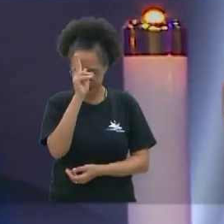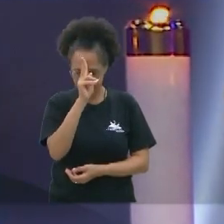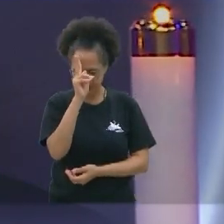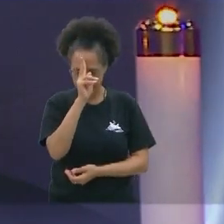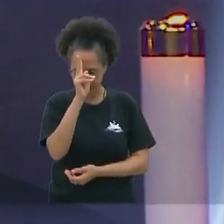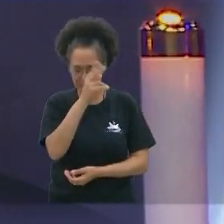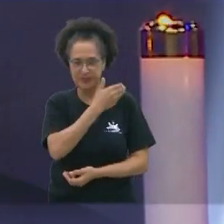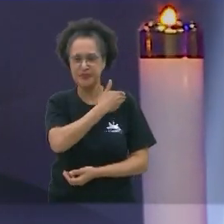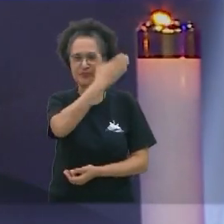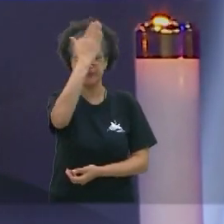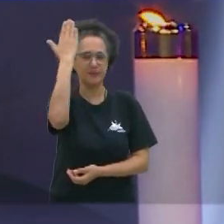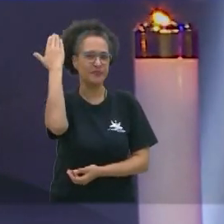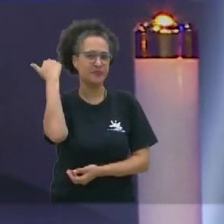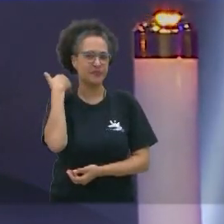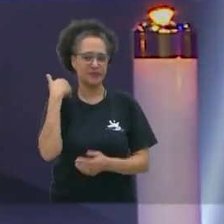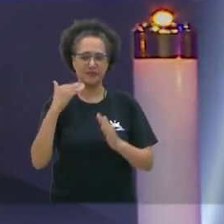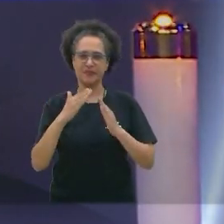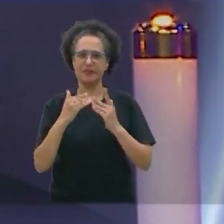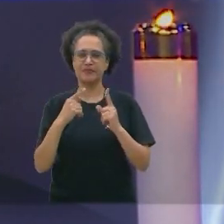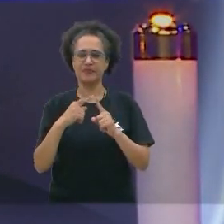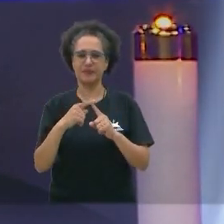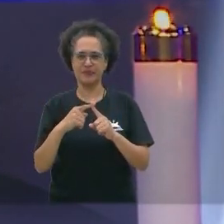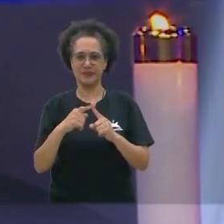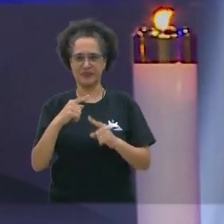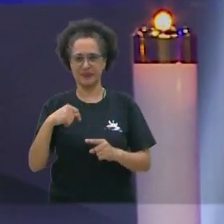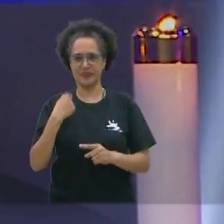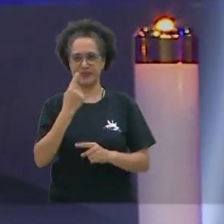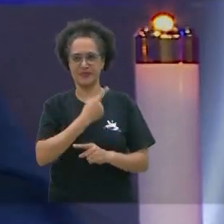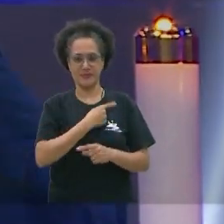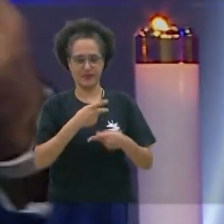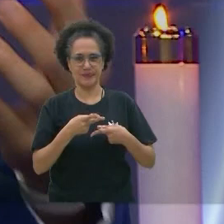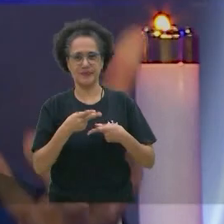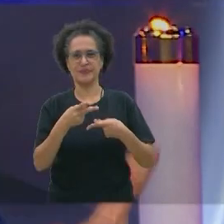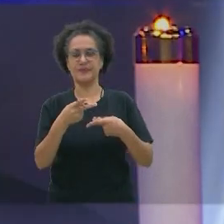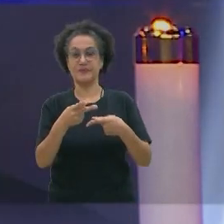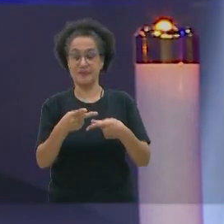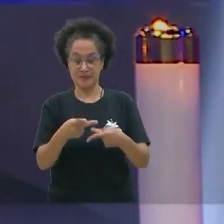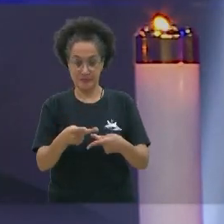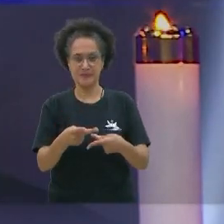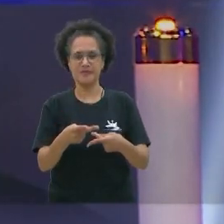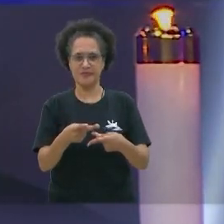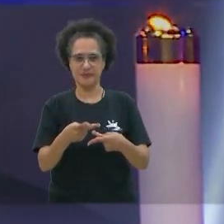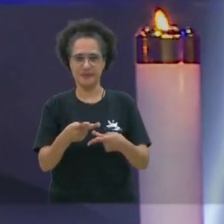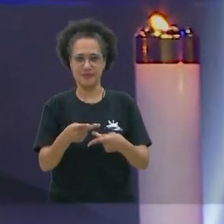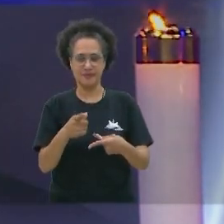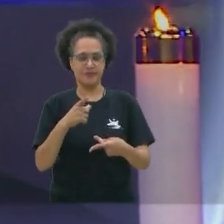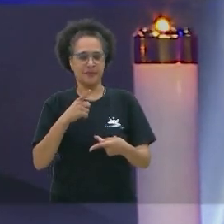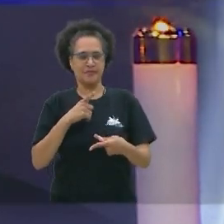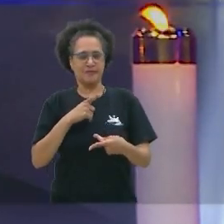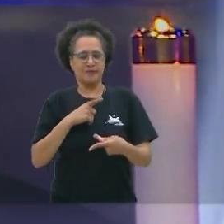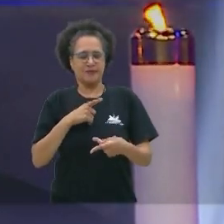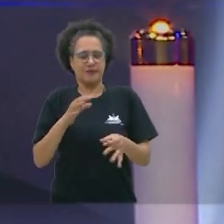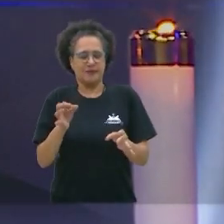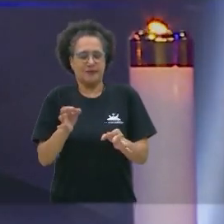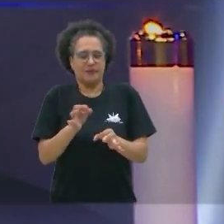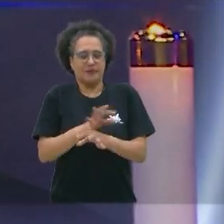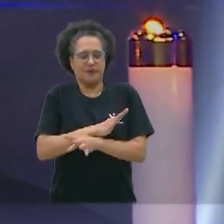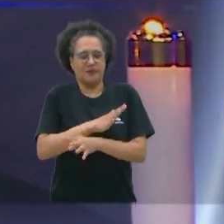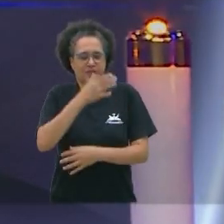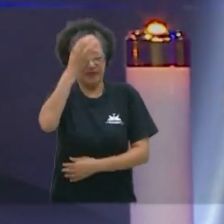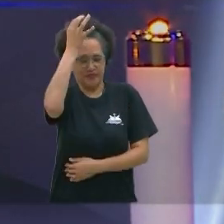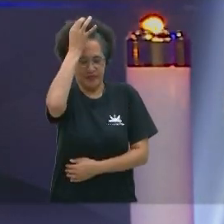Maria Santíssima, Mãe da Igreja, somos convidados, né, a encher-nos da presença do Espírito Santo de